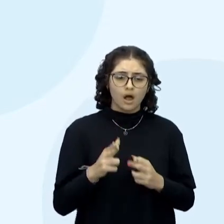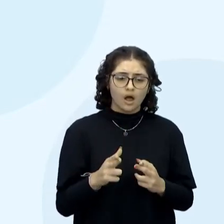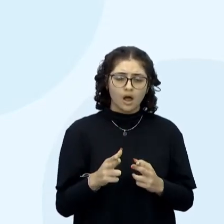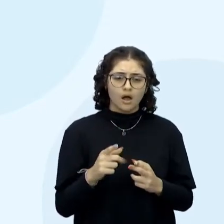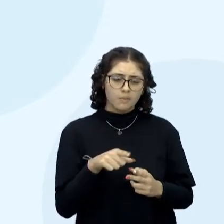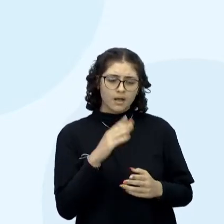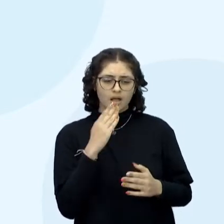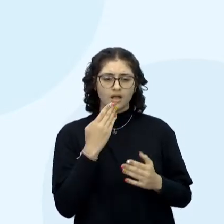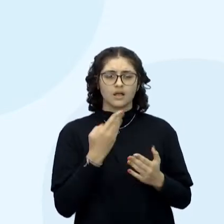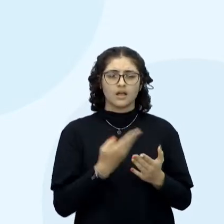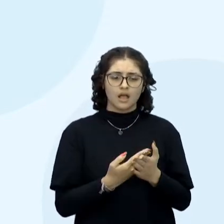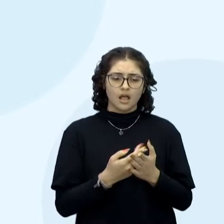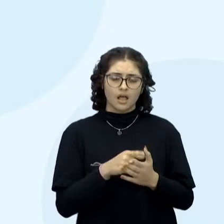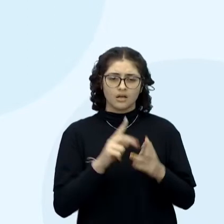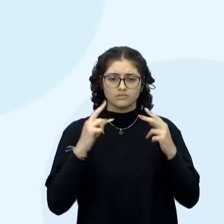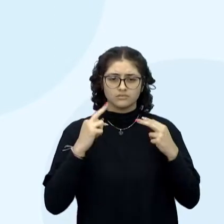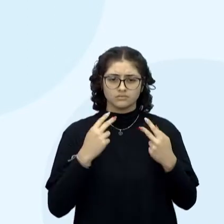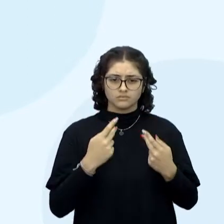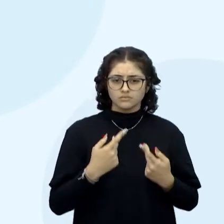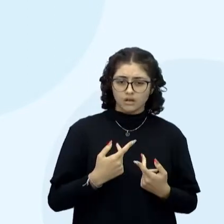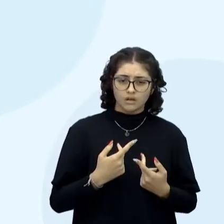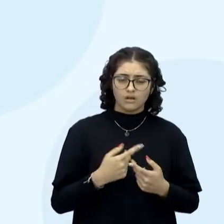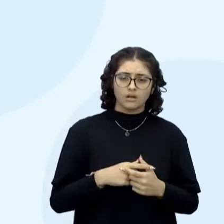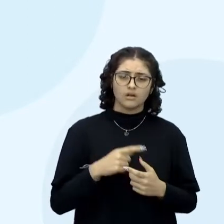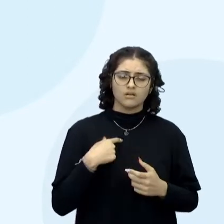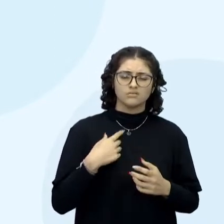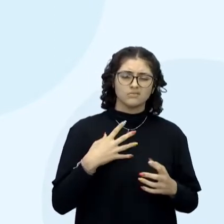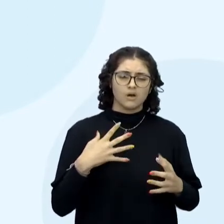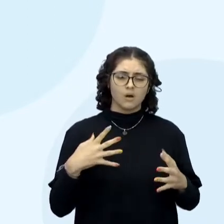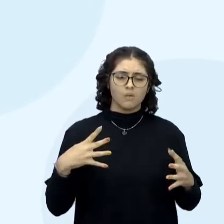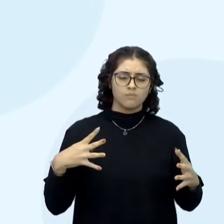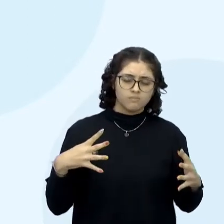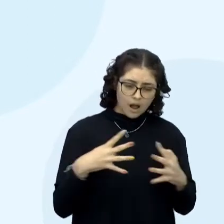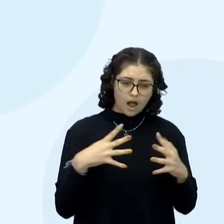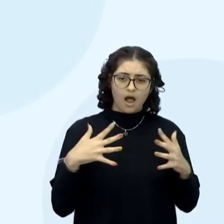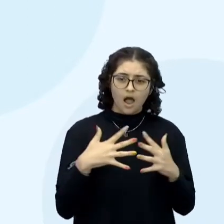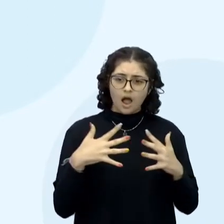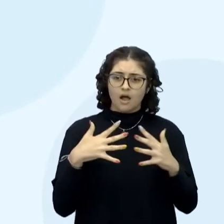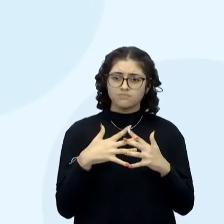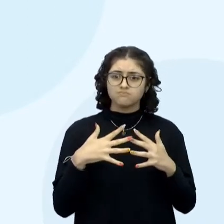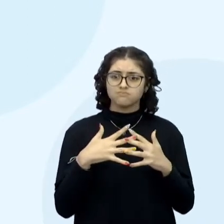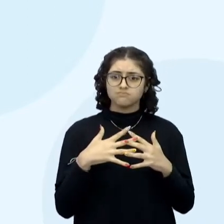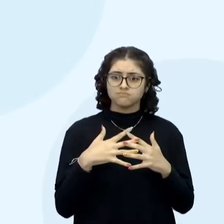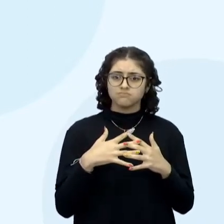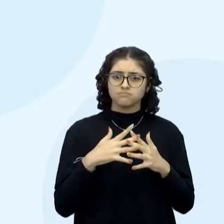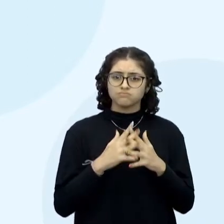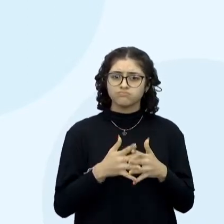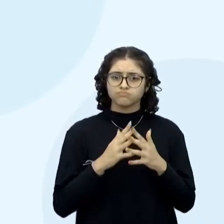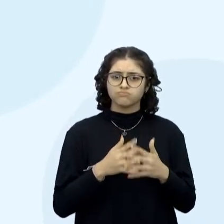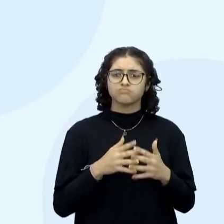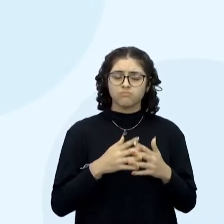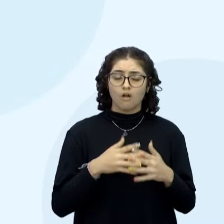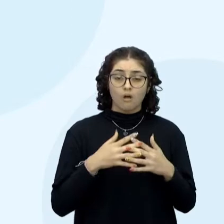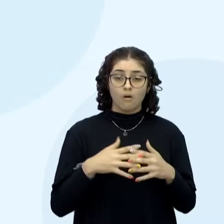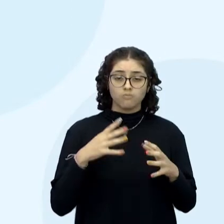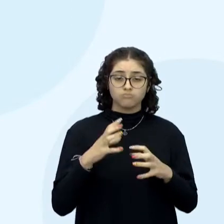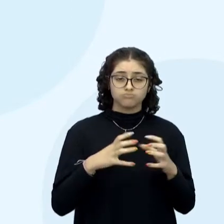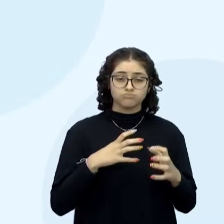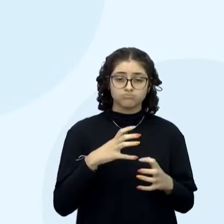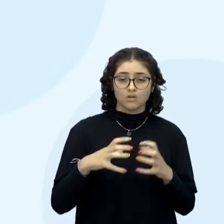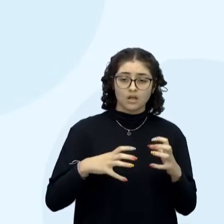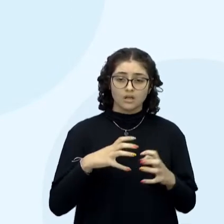diziam acreditar nele se confrontaram pela primeira vez com seres que